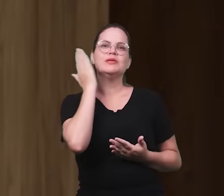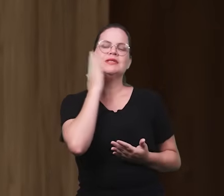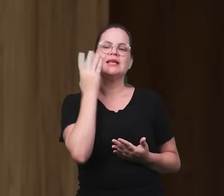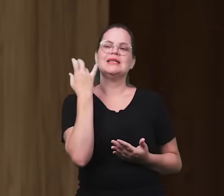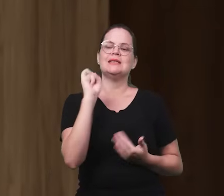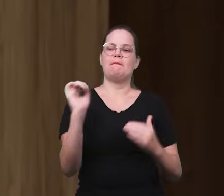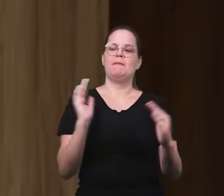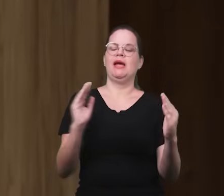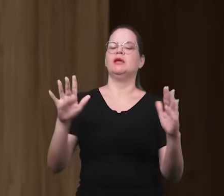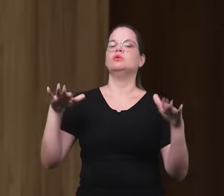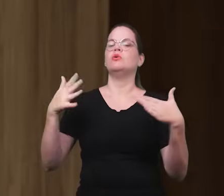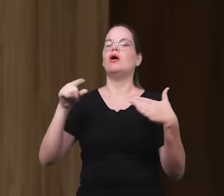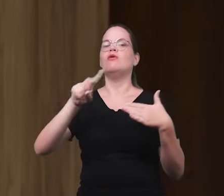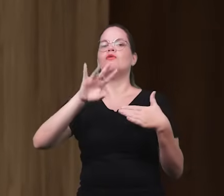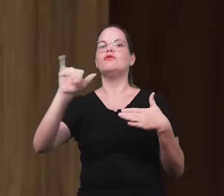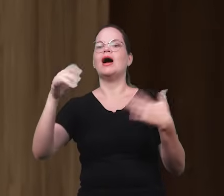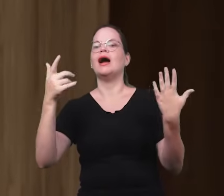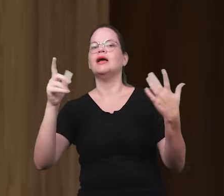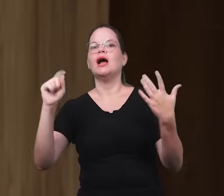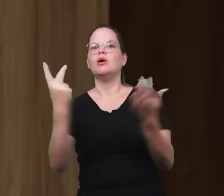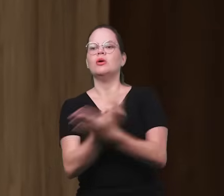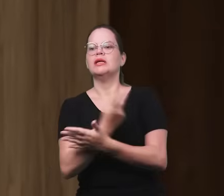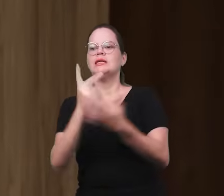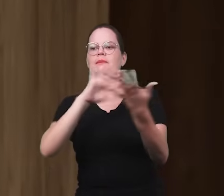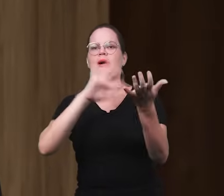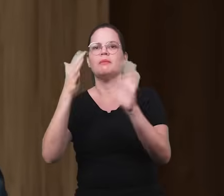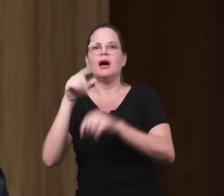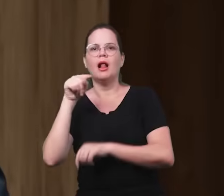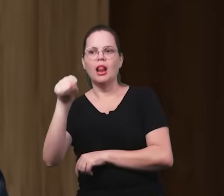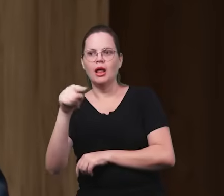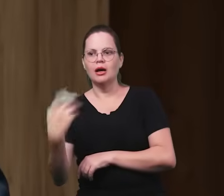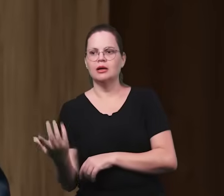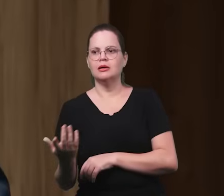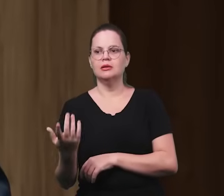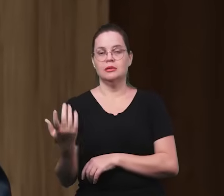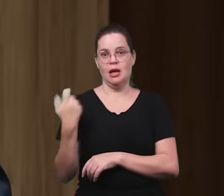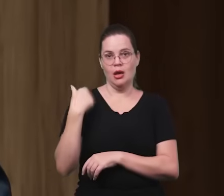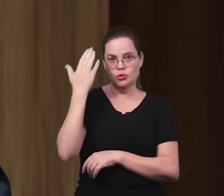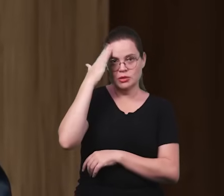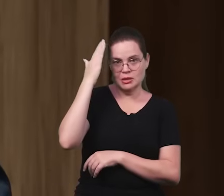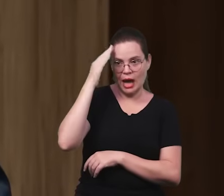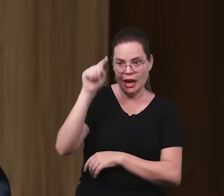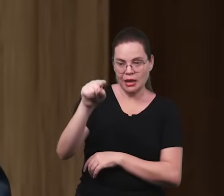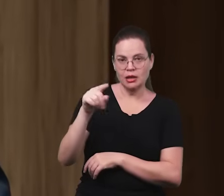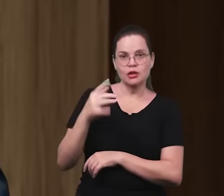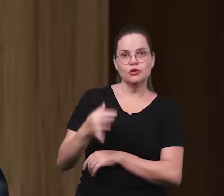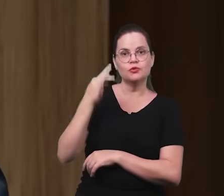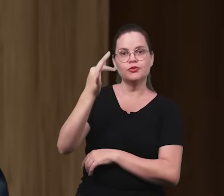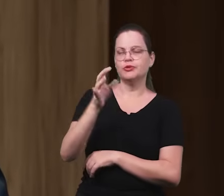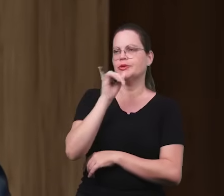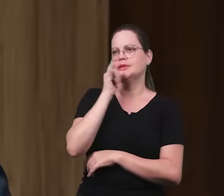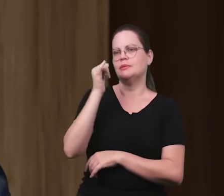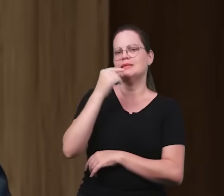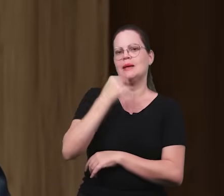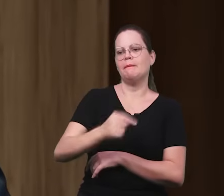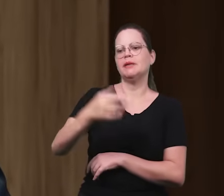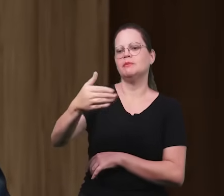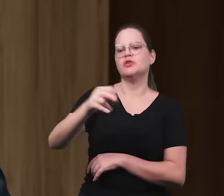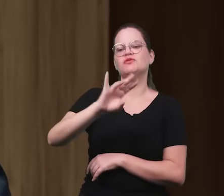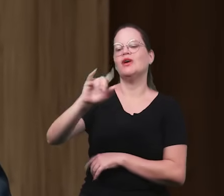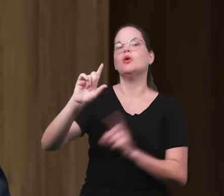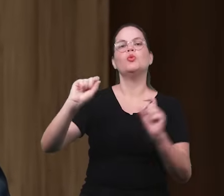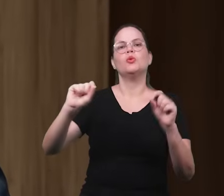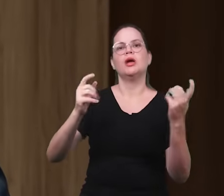prever qual que vai ser o clima, o tempo, ele tem uma associação até com a